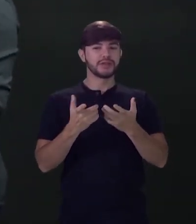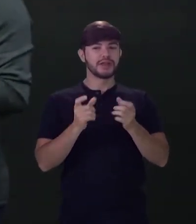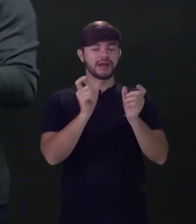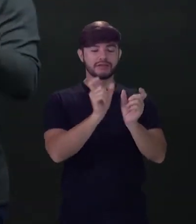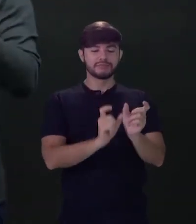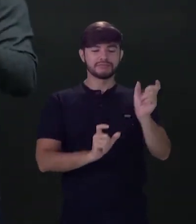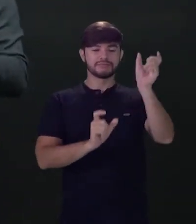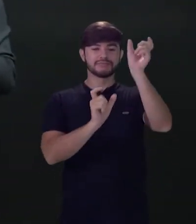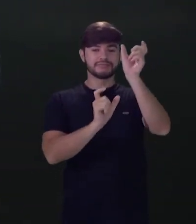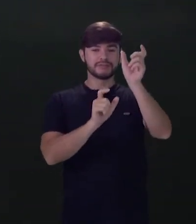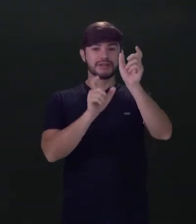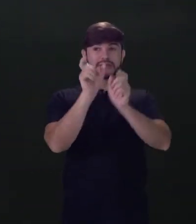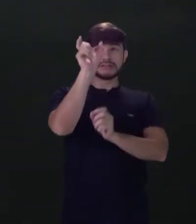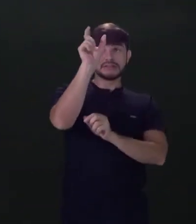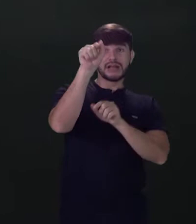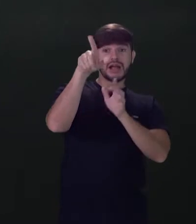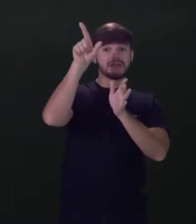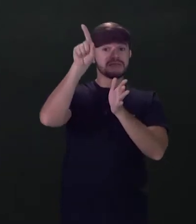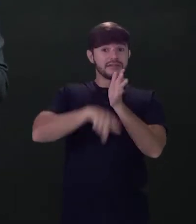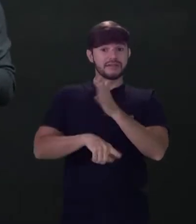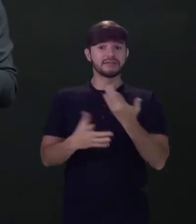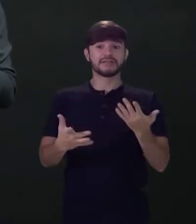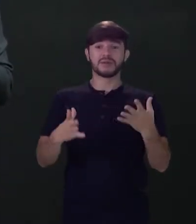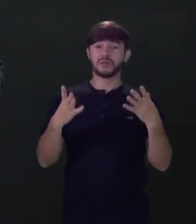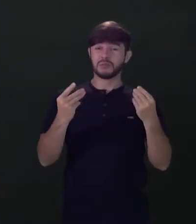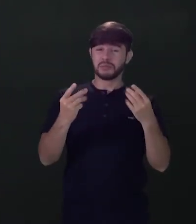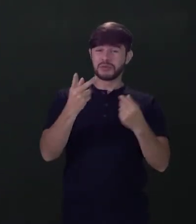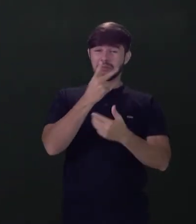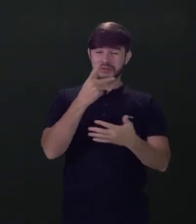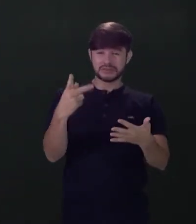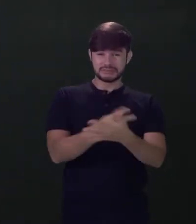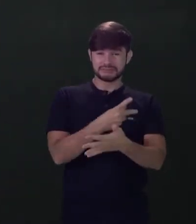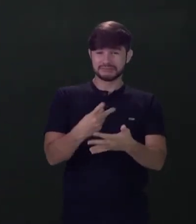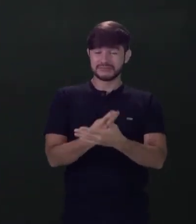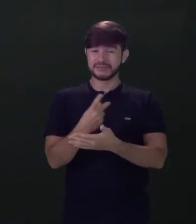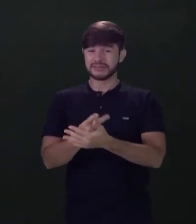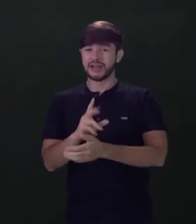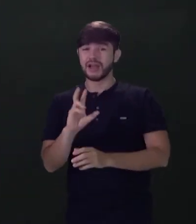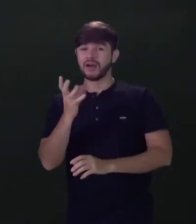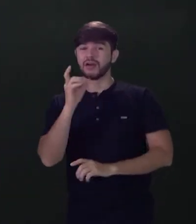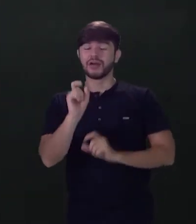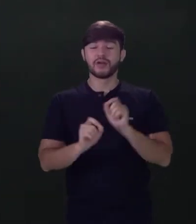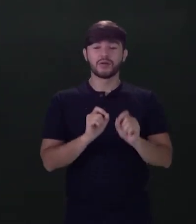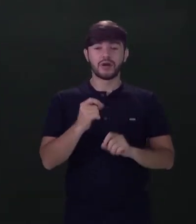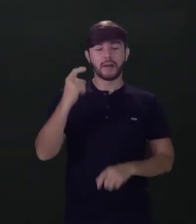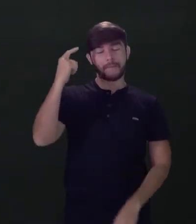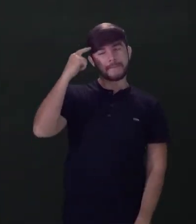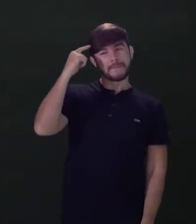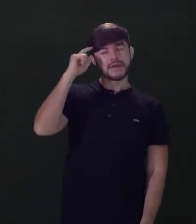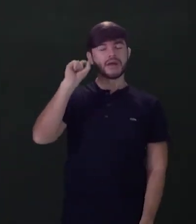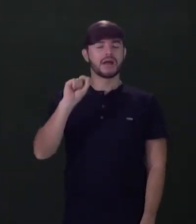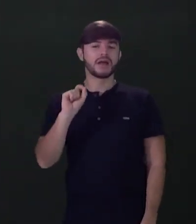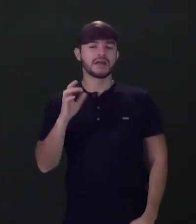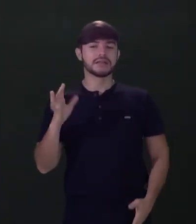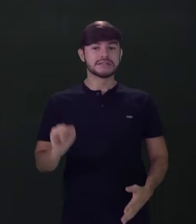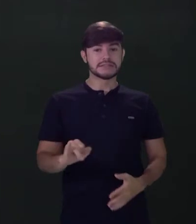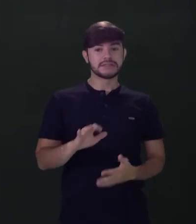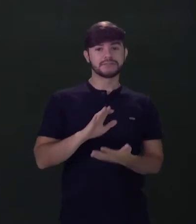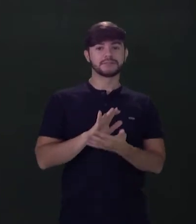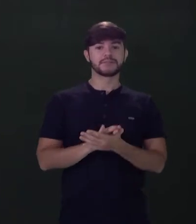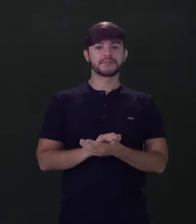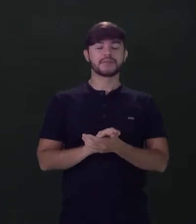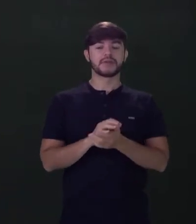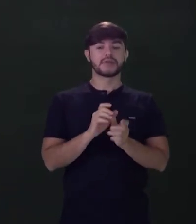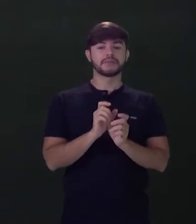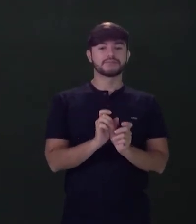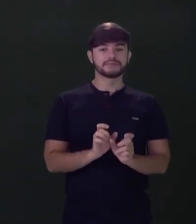com expoente negativo. Um erro muito comum que muita gente comete é o seguinte, é pensar que pelo fato de